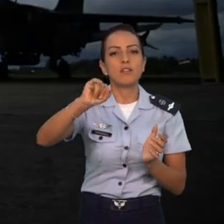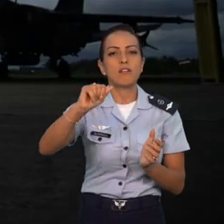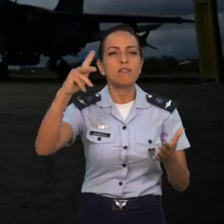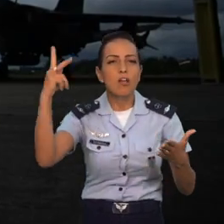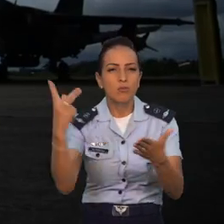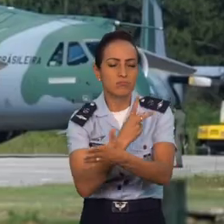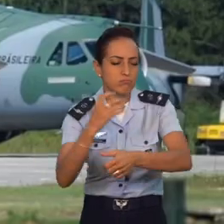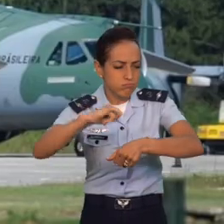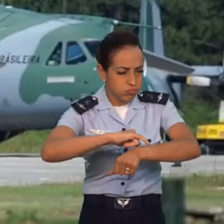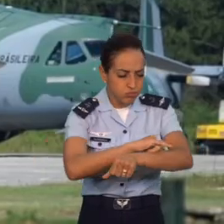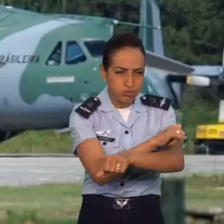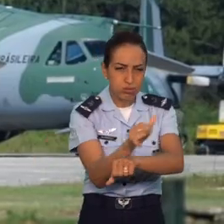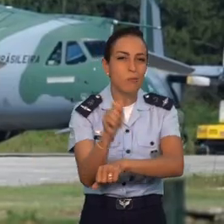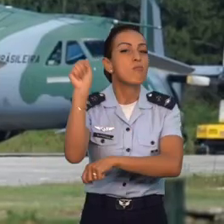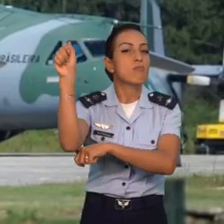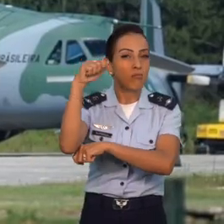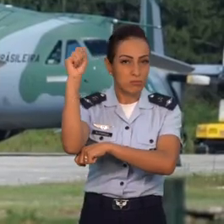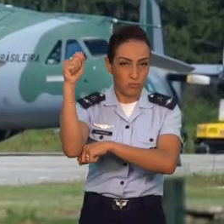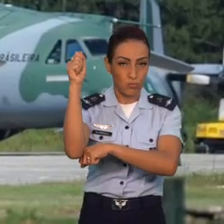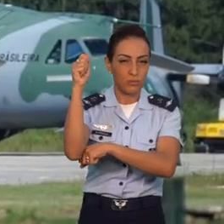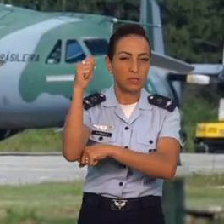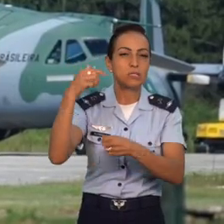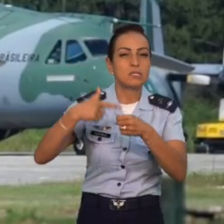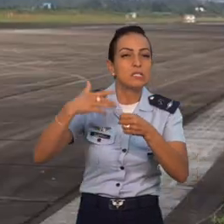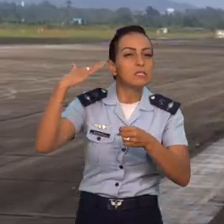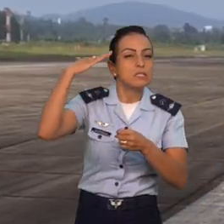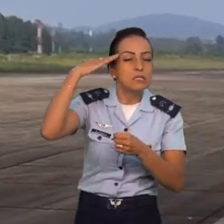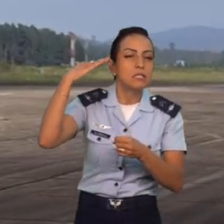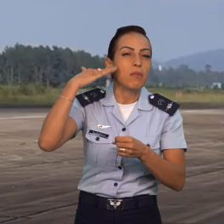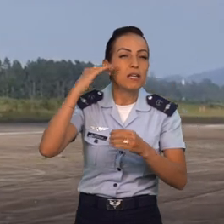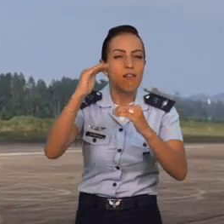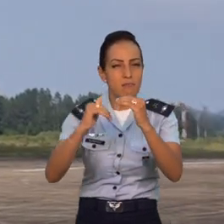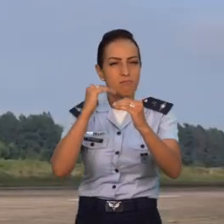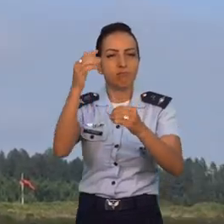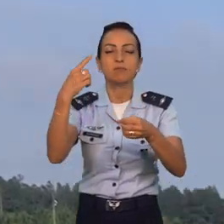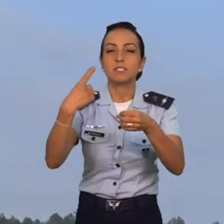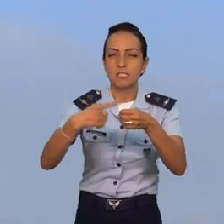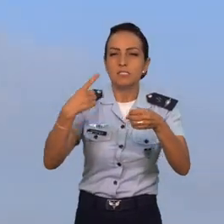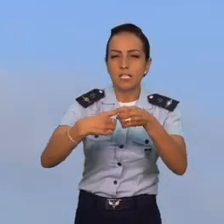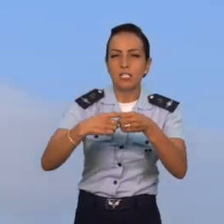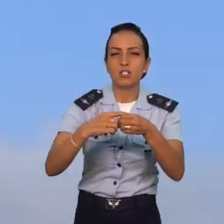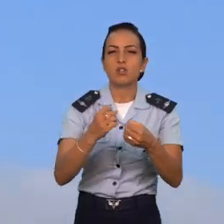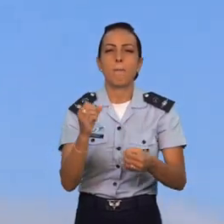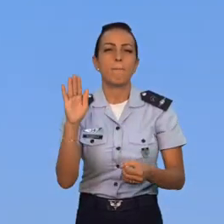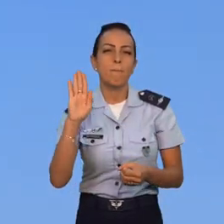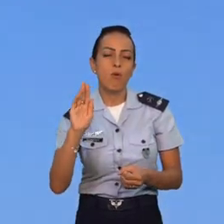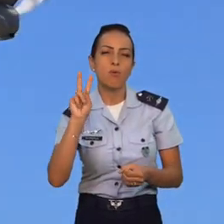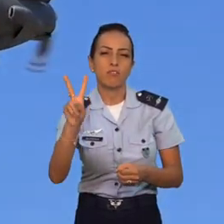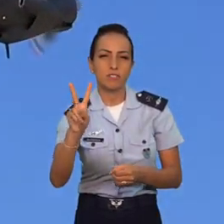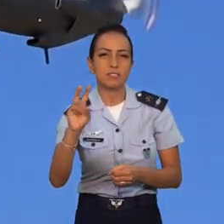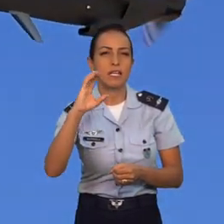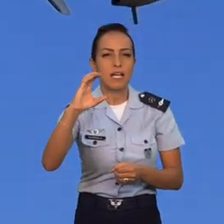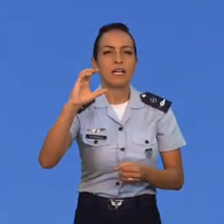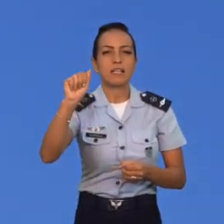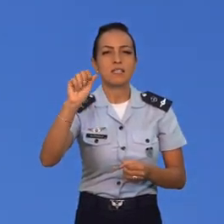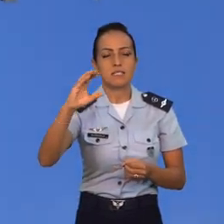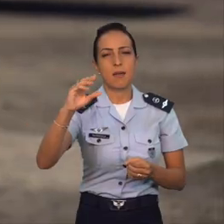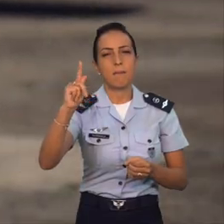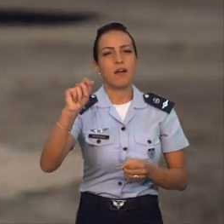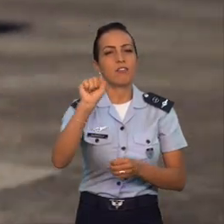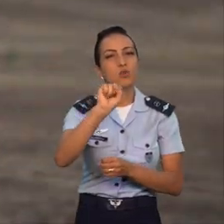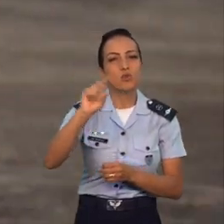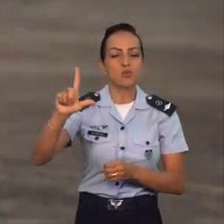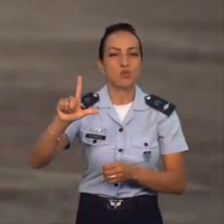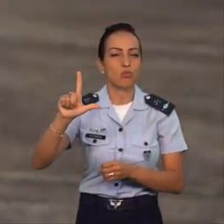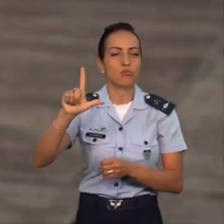que ocorre nas bases aéreas de Canoas e Santa Maria, além das cidades de Santana da Boa Vista e Caçapava do Sul,